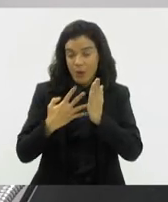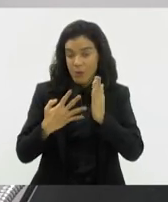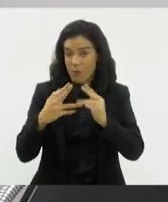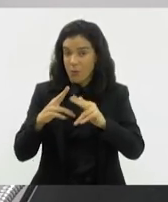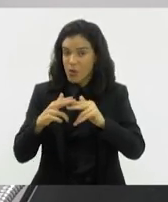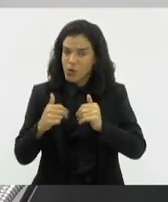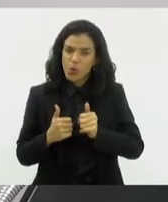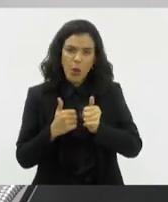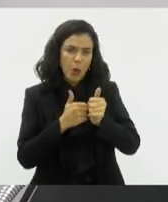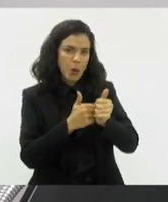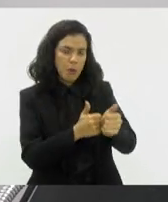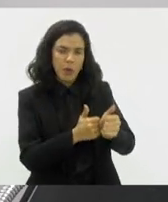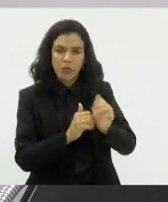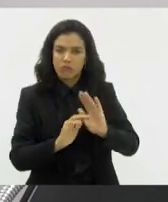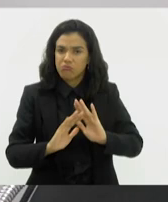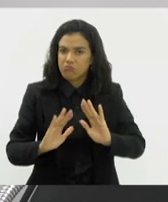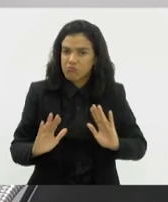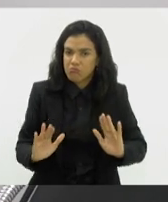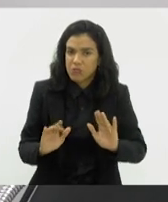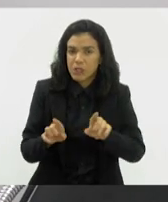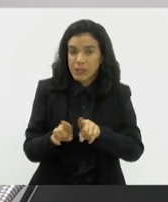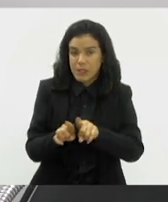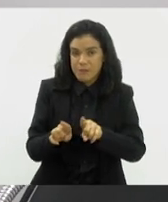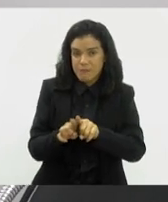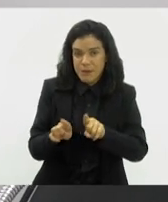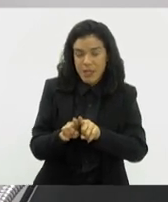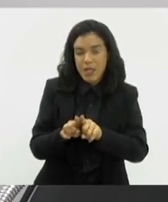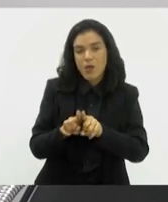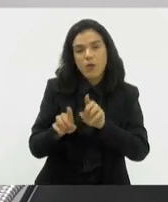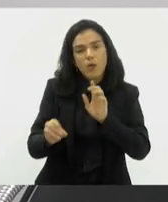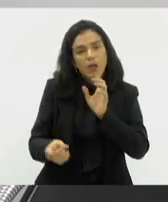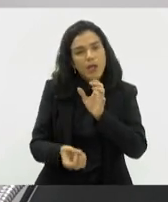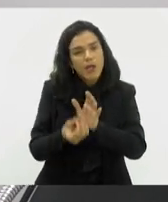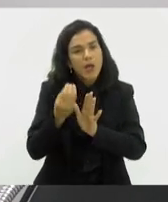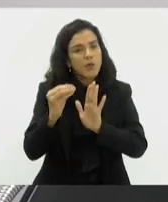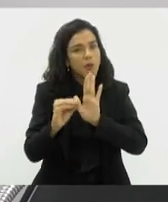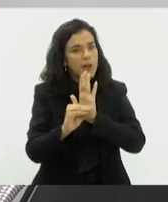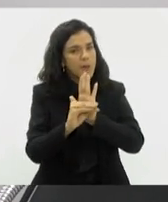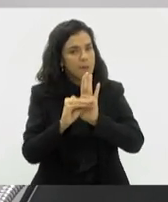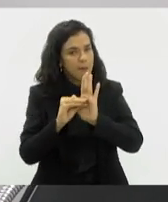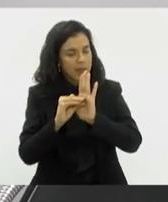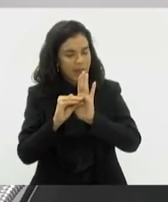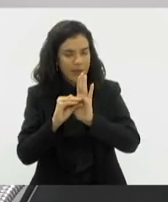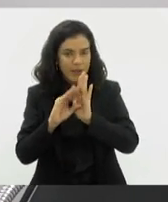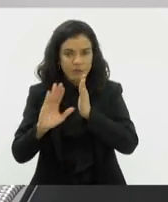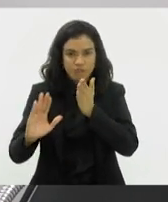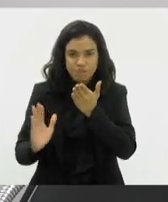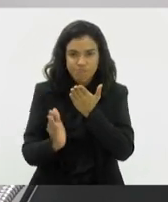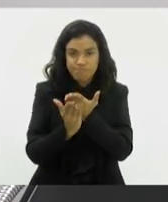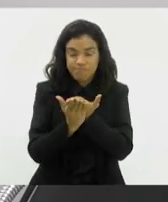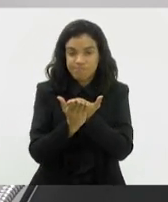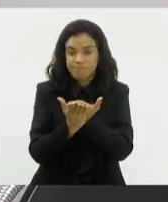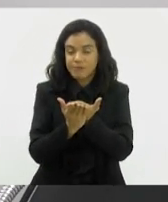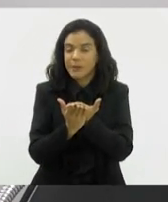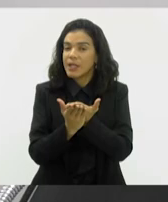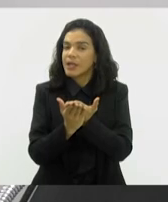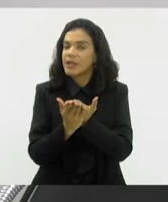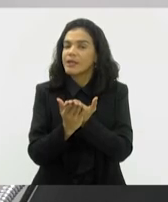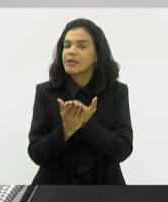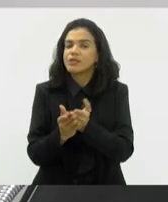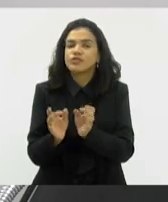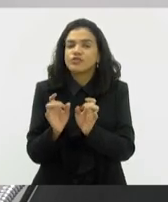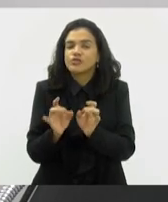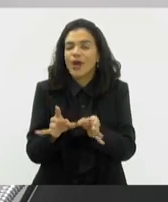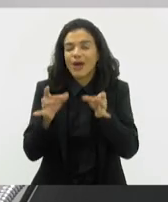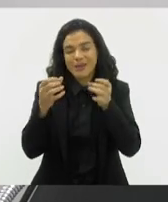o relator, adicionando uma emenda para a questão do anexo e só explicando por que eu